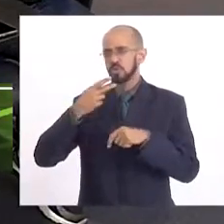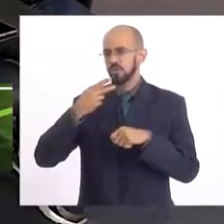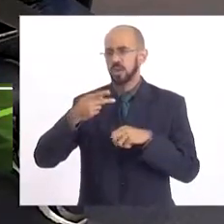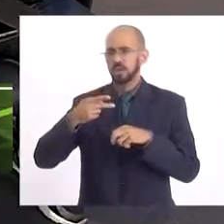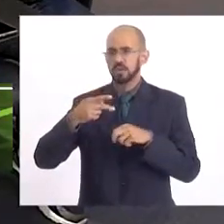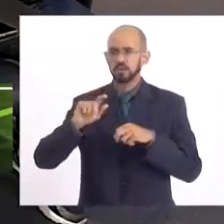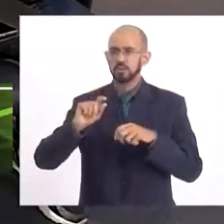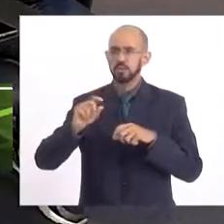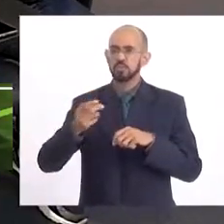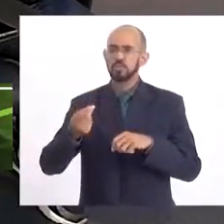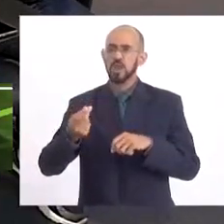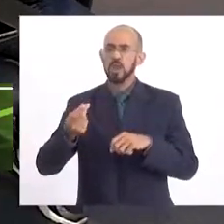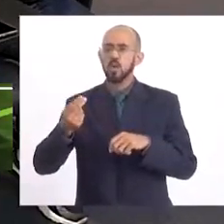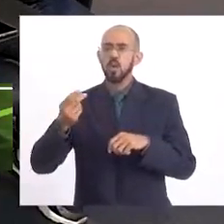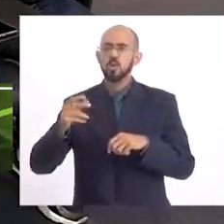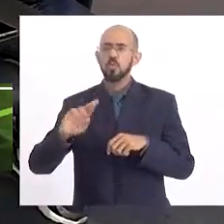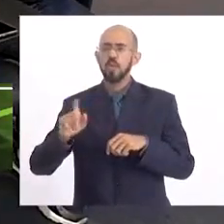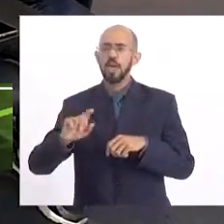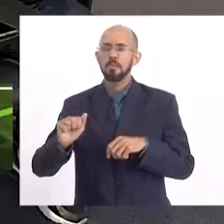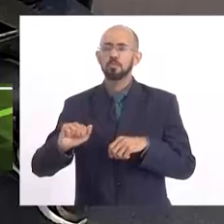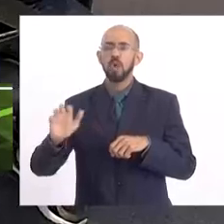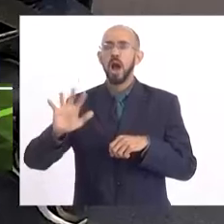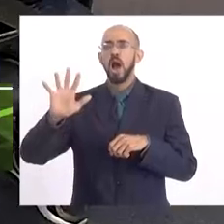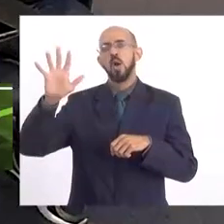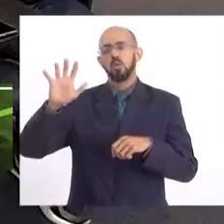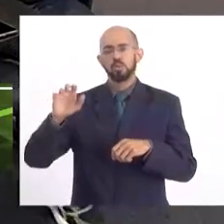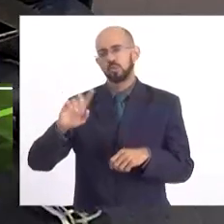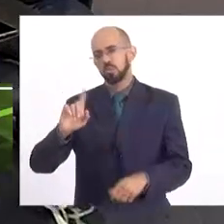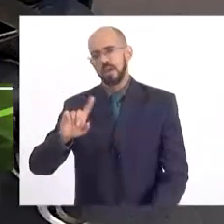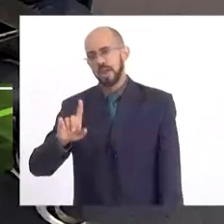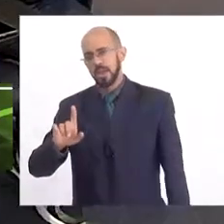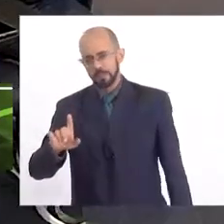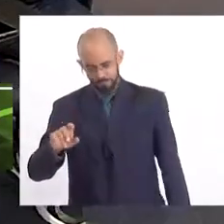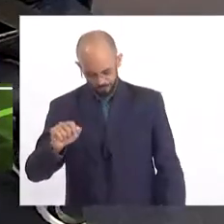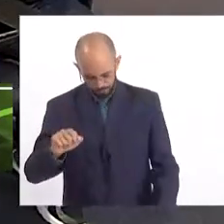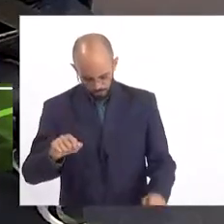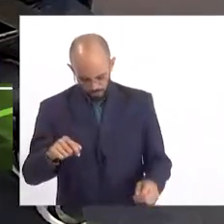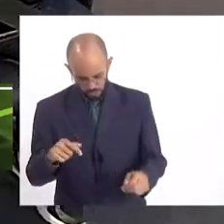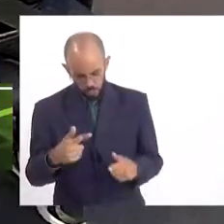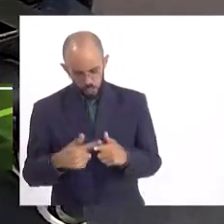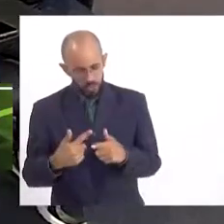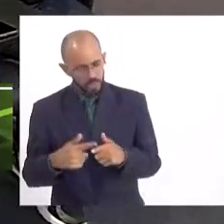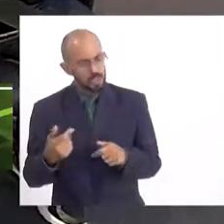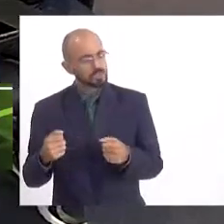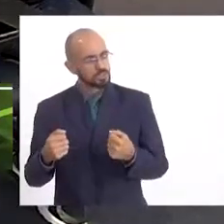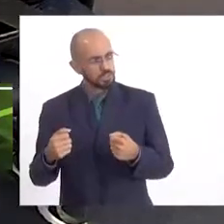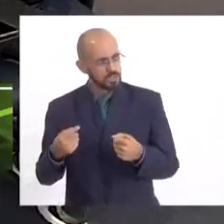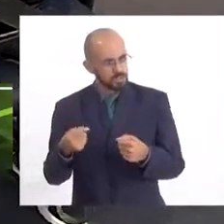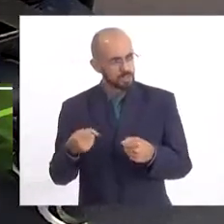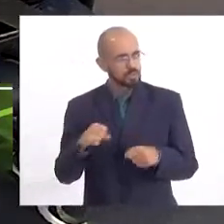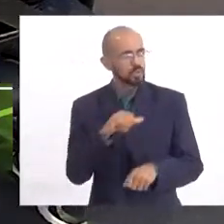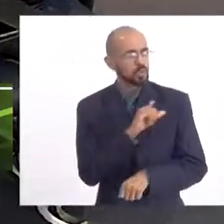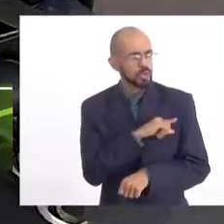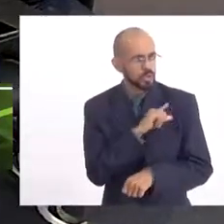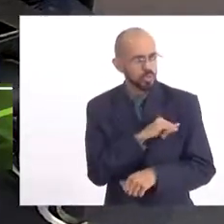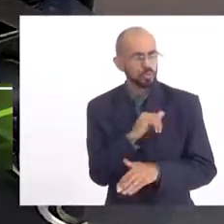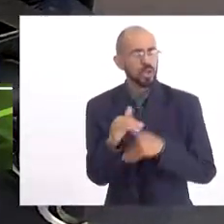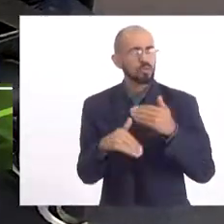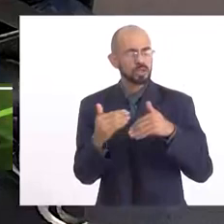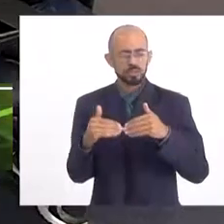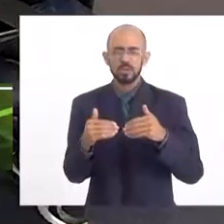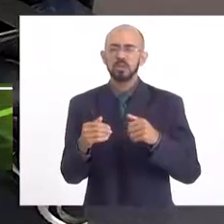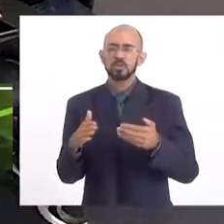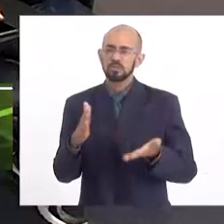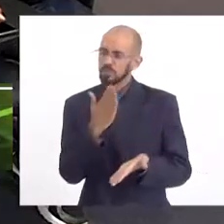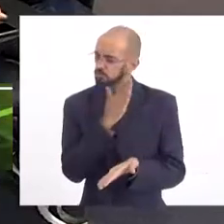é tão exorbitante. E por que que a gente não zerar logo se o Rio está virando a página, se o Rio está avançando,